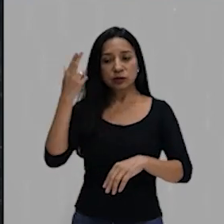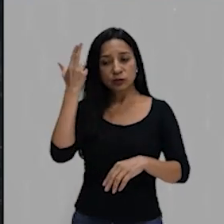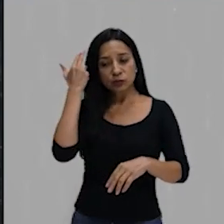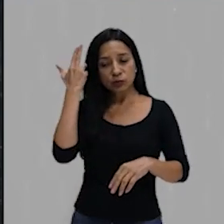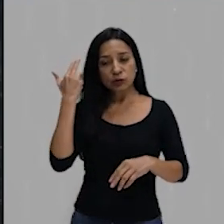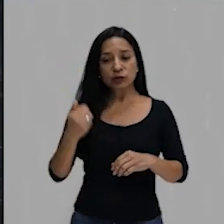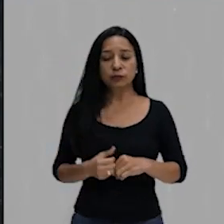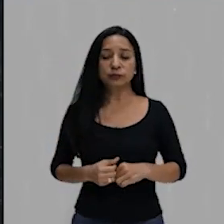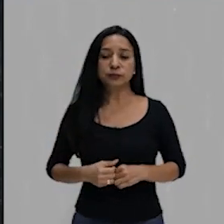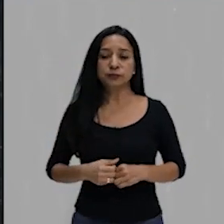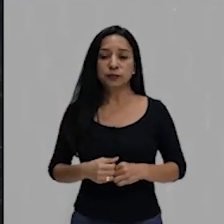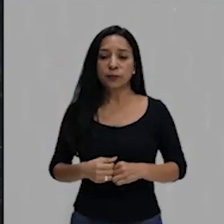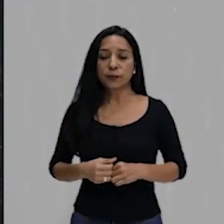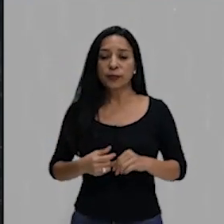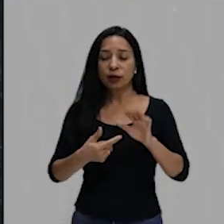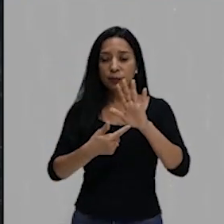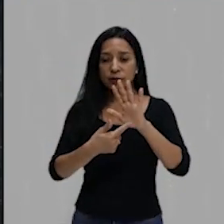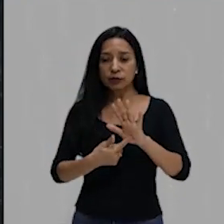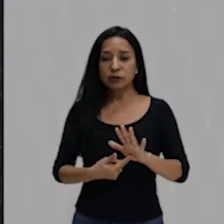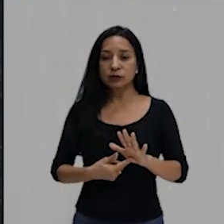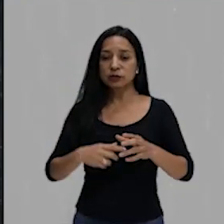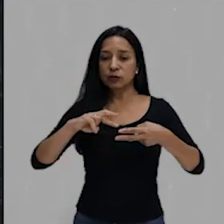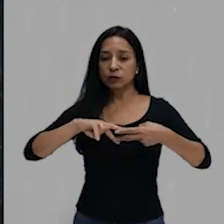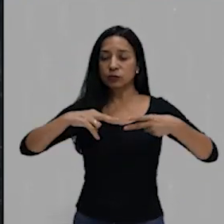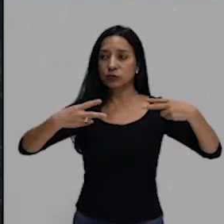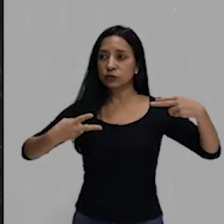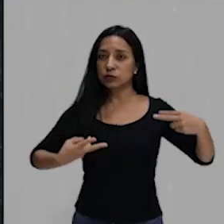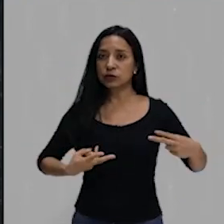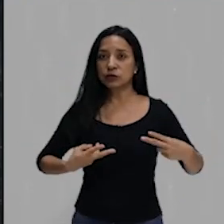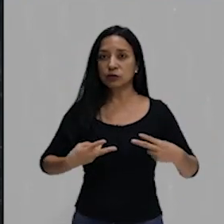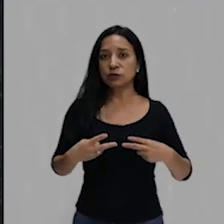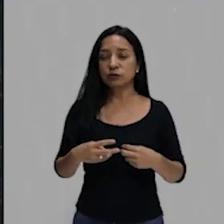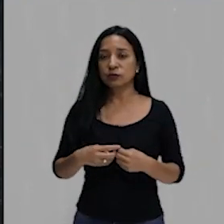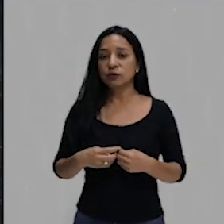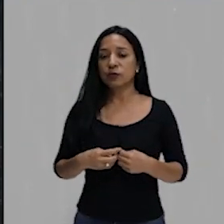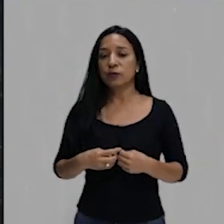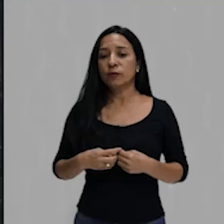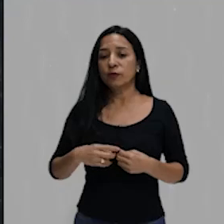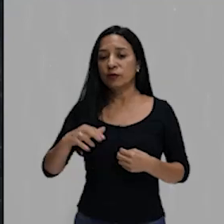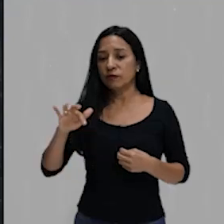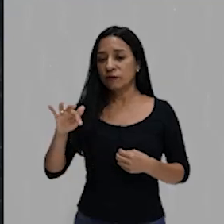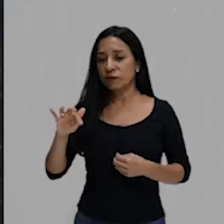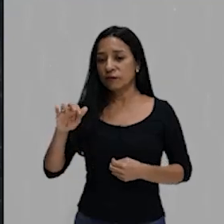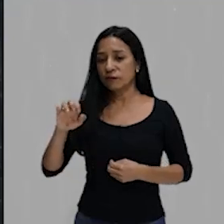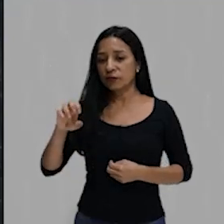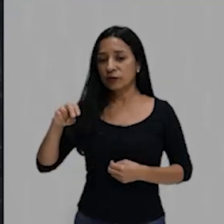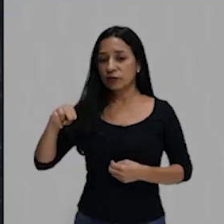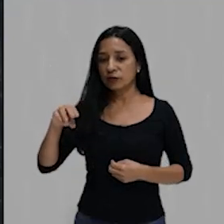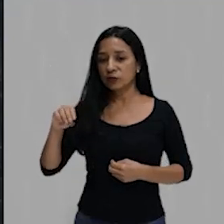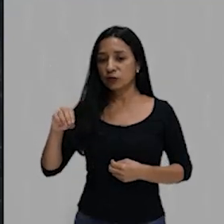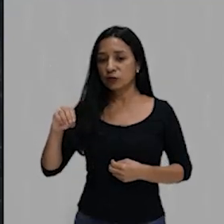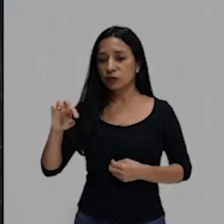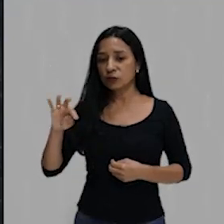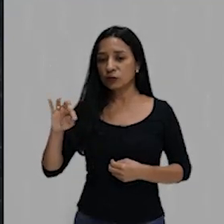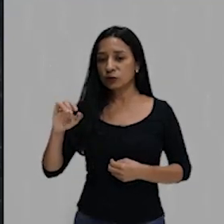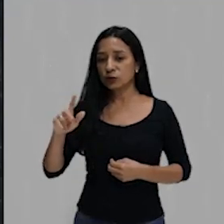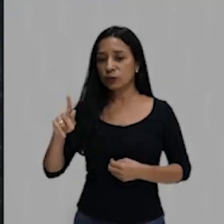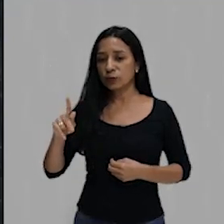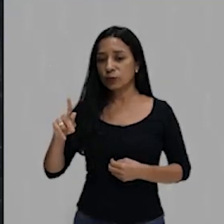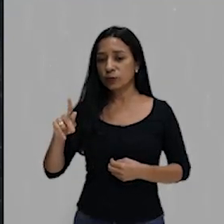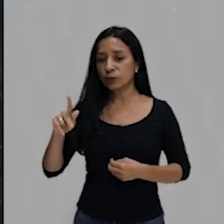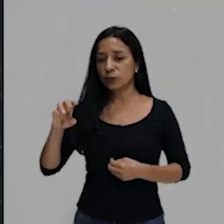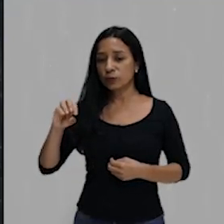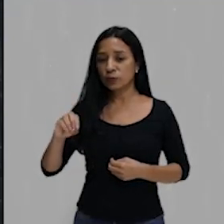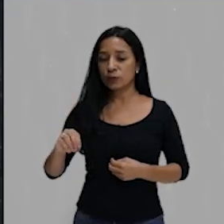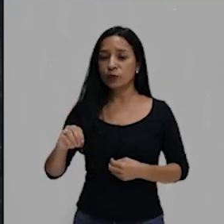é a representação do gene, fenótipo é o resultado da ação do gene. Ok? Um